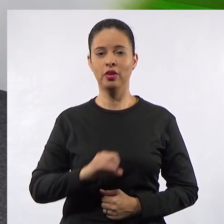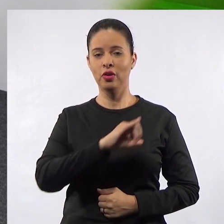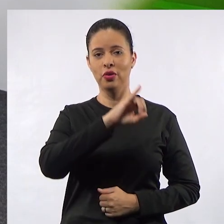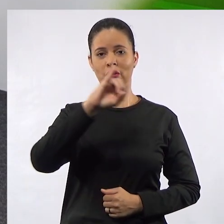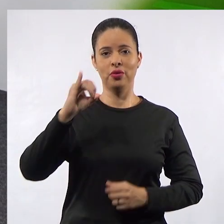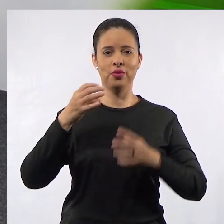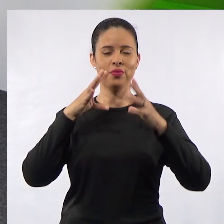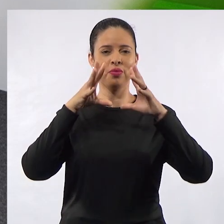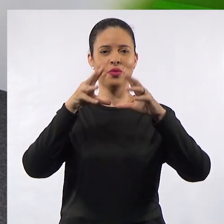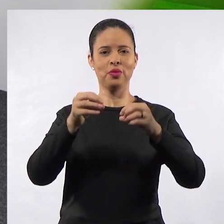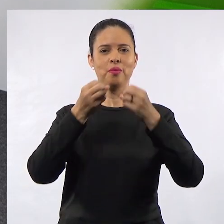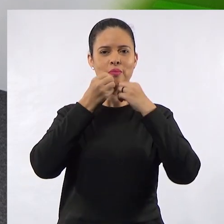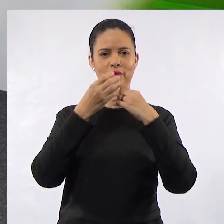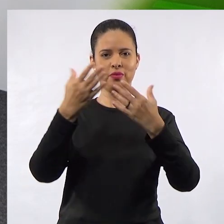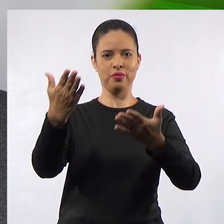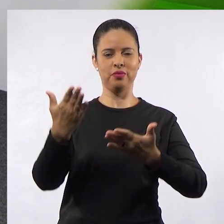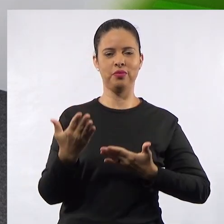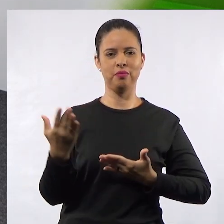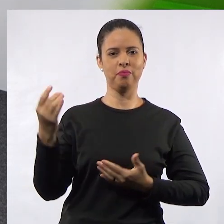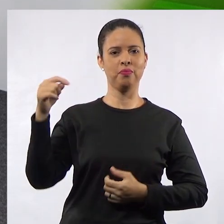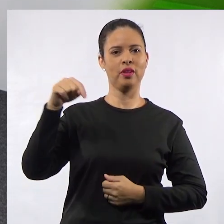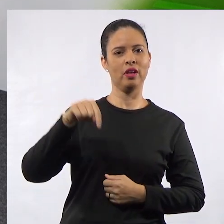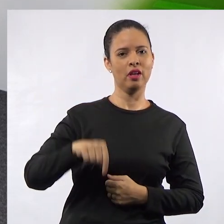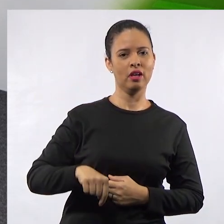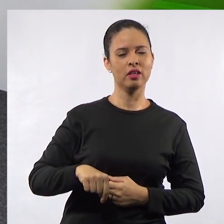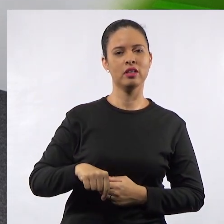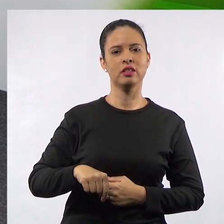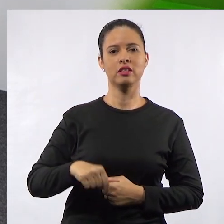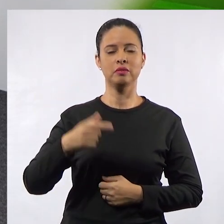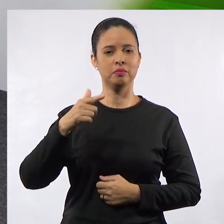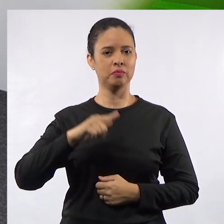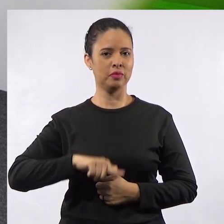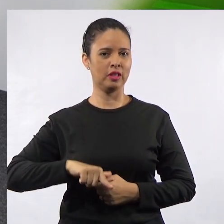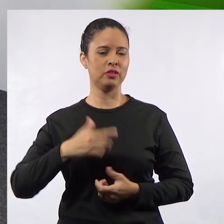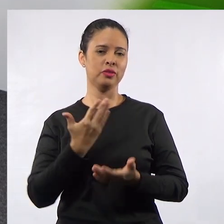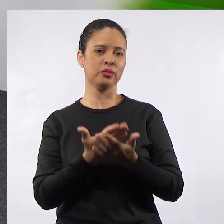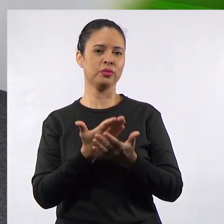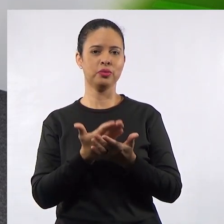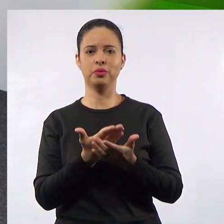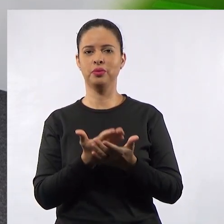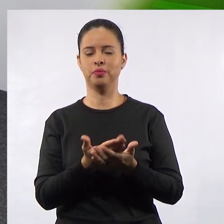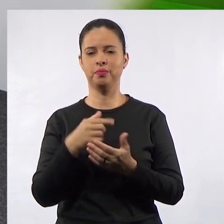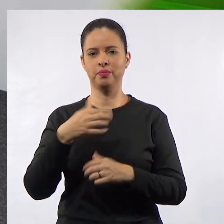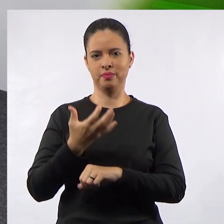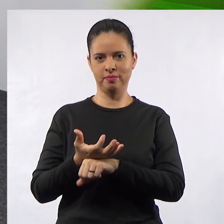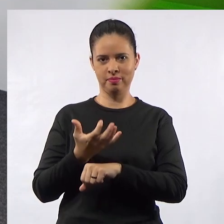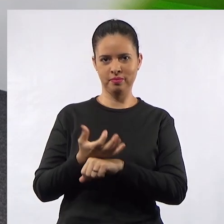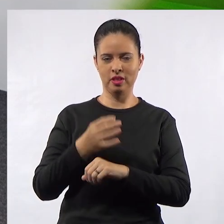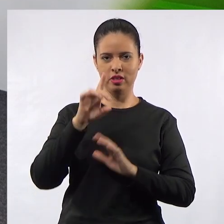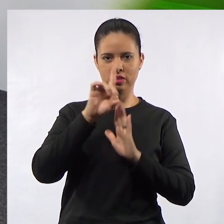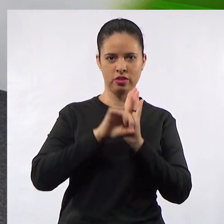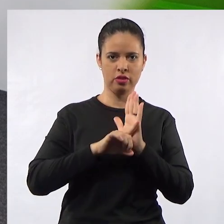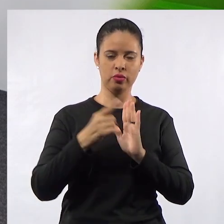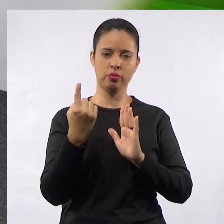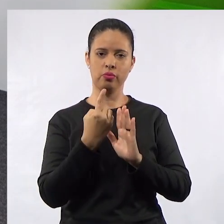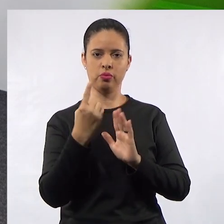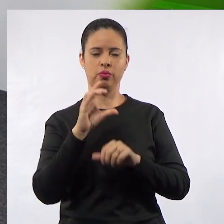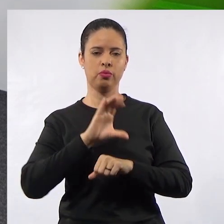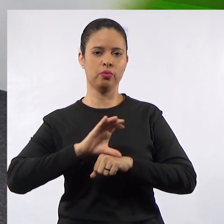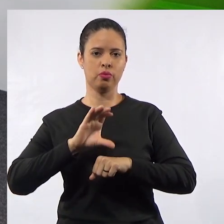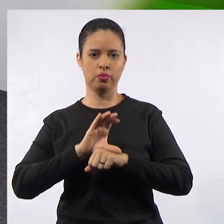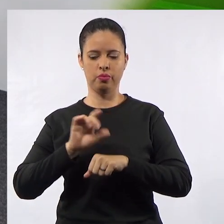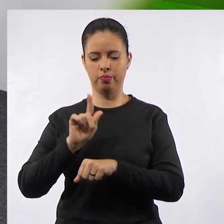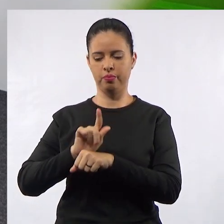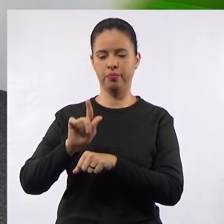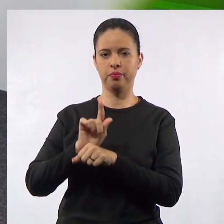Olá seja muito bem-vindo muito bem-vinda a mais uma vídeo aula aqui da nossa disciplina de direito 1 do curso